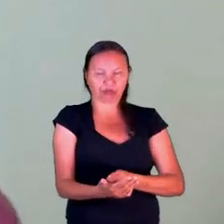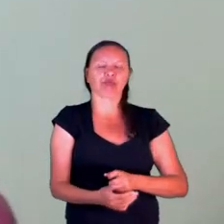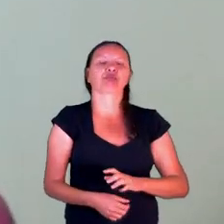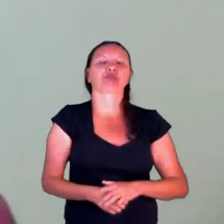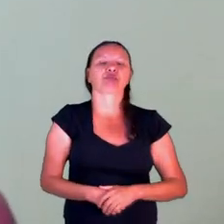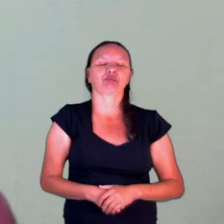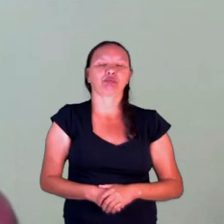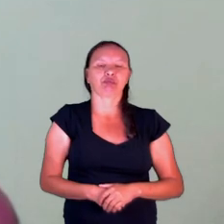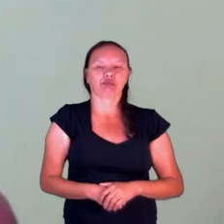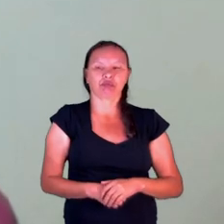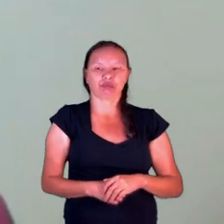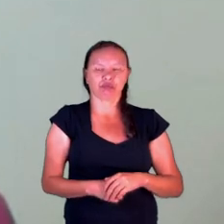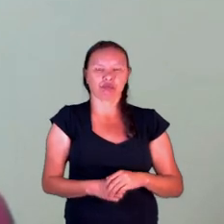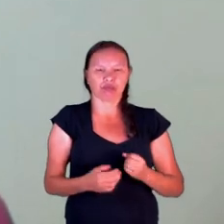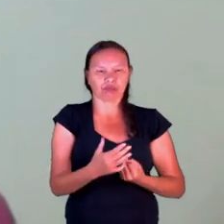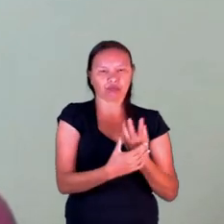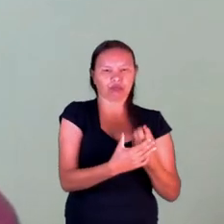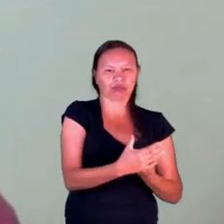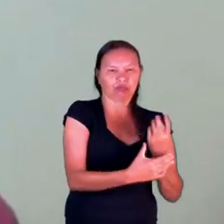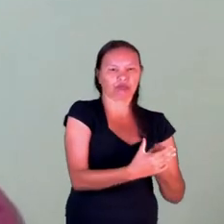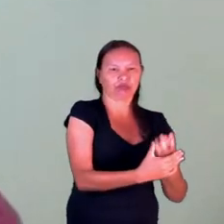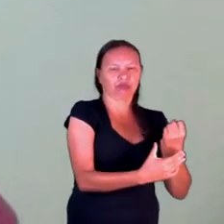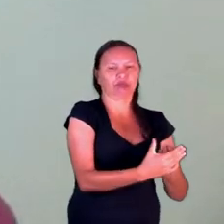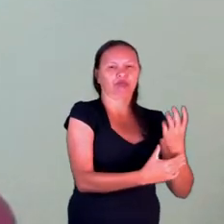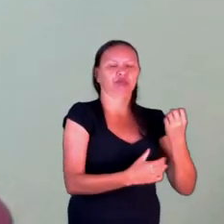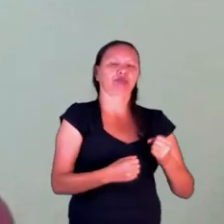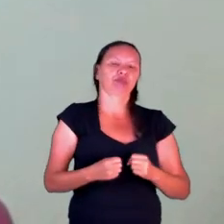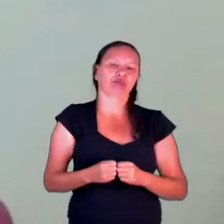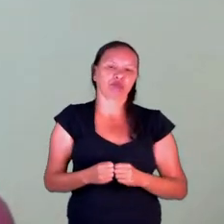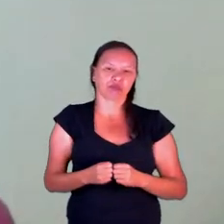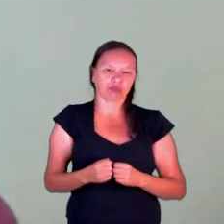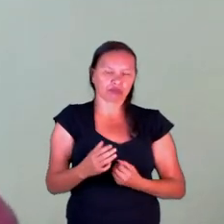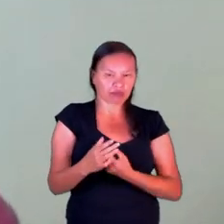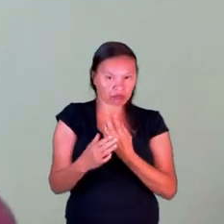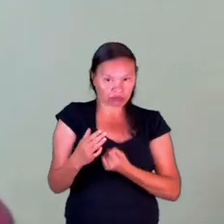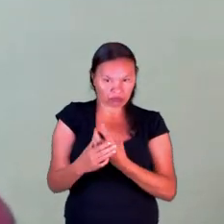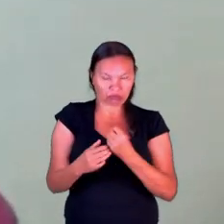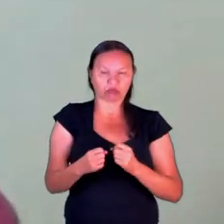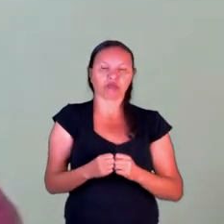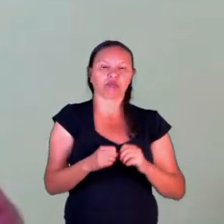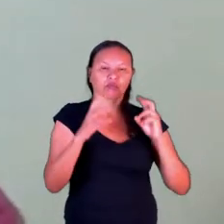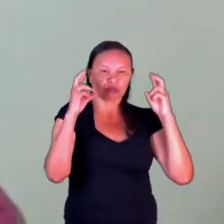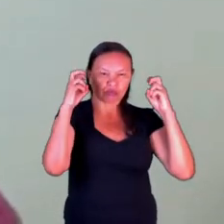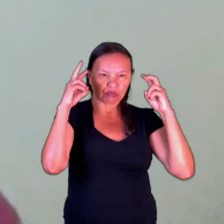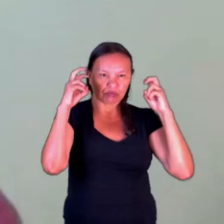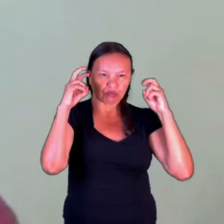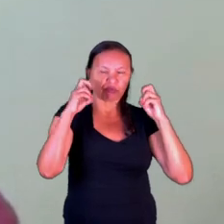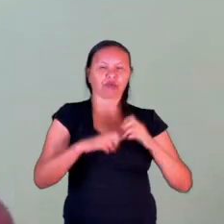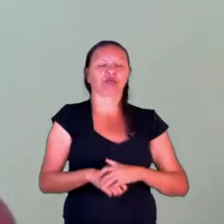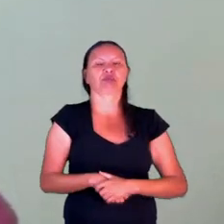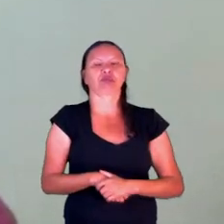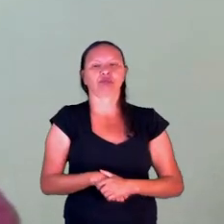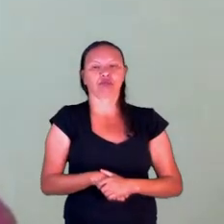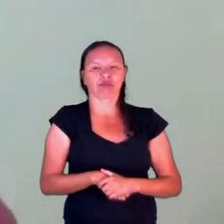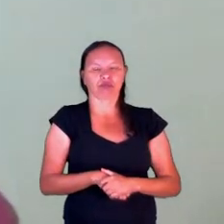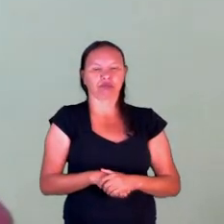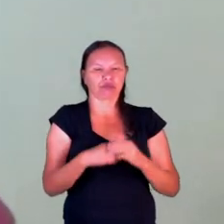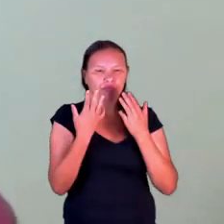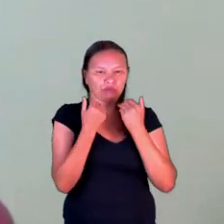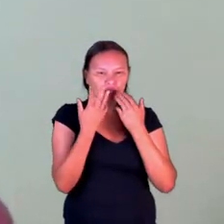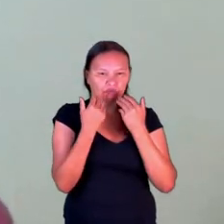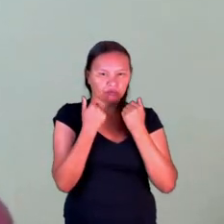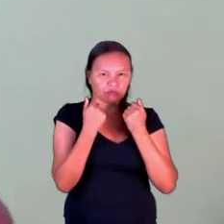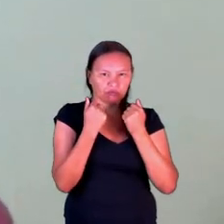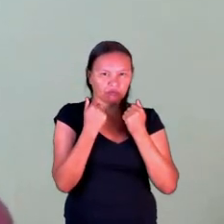forma como foram criadas condicionalidades para essa adesão como por exemplo a possibilidade de aquisição de alimentos por